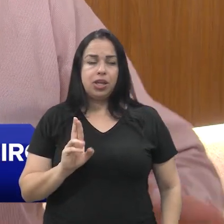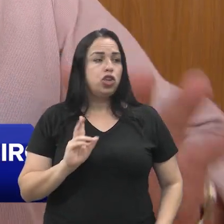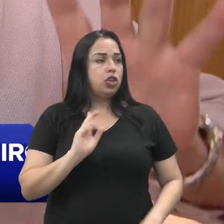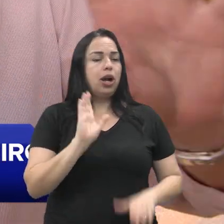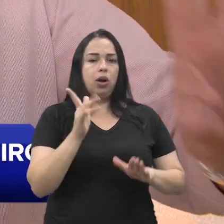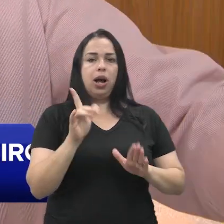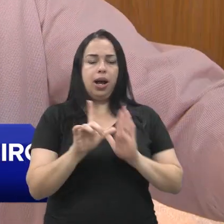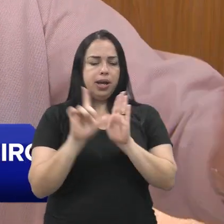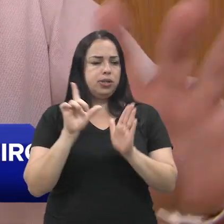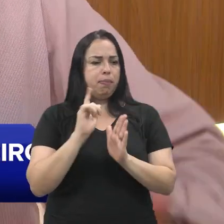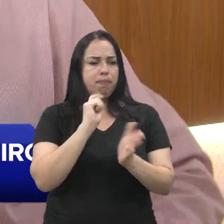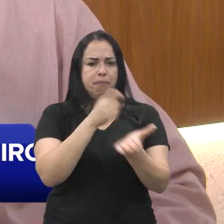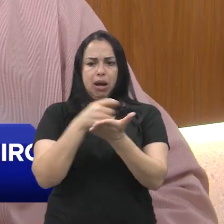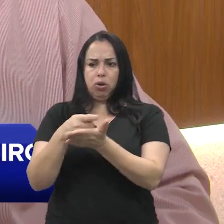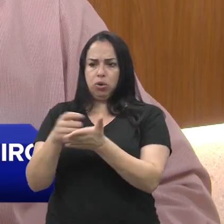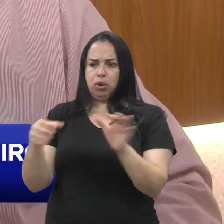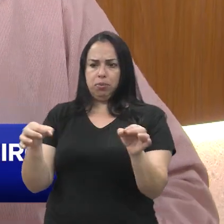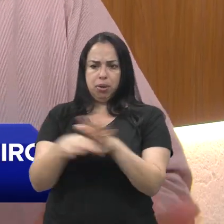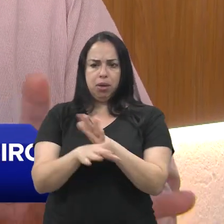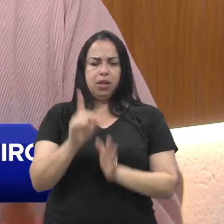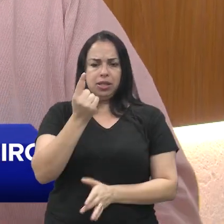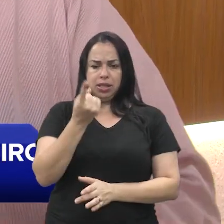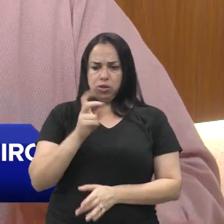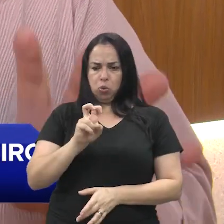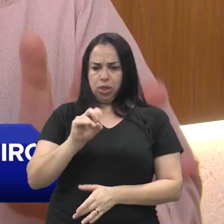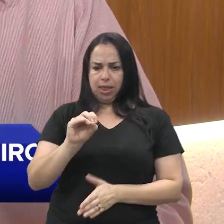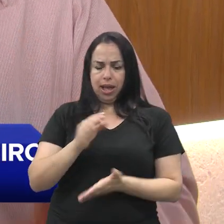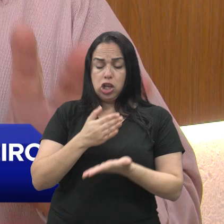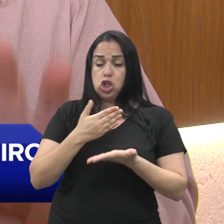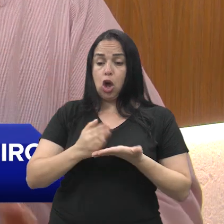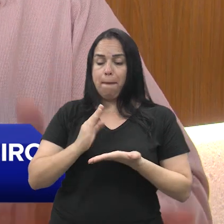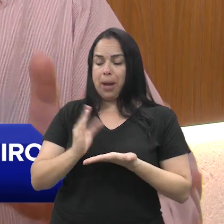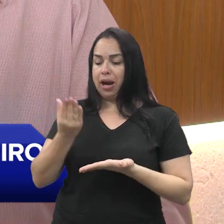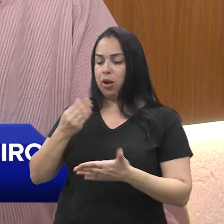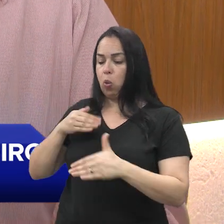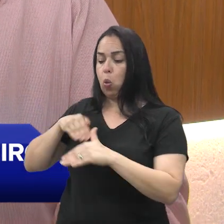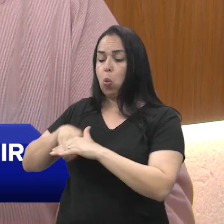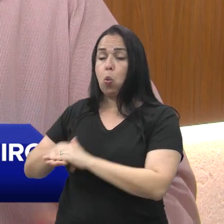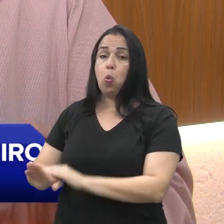R$ 150, e você já recebeu, já pagou tudo, não